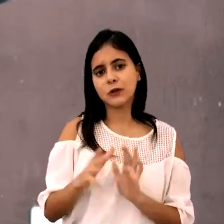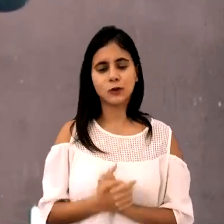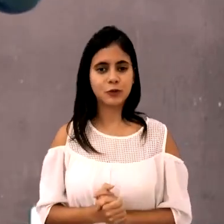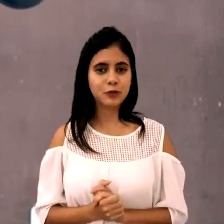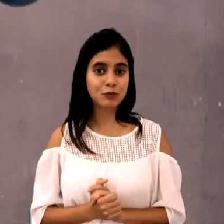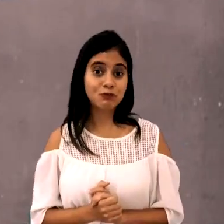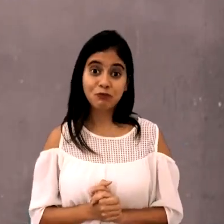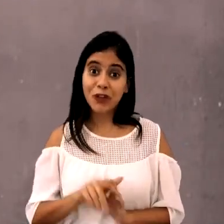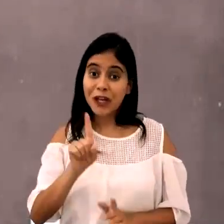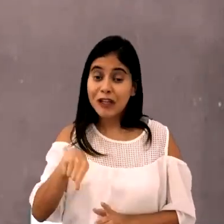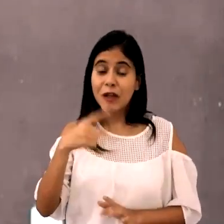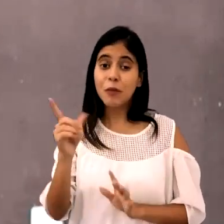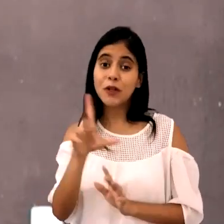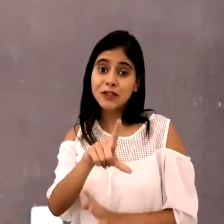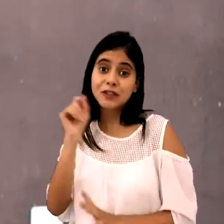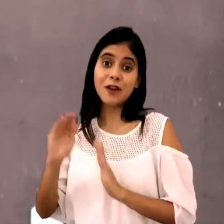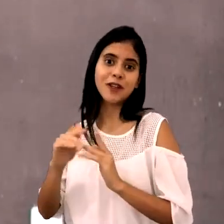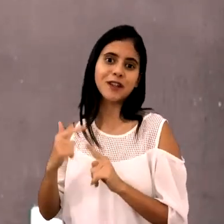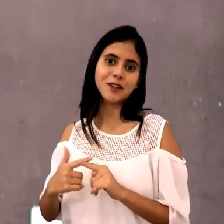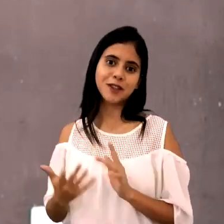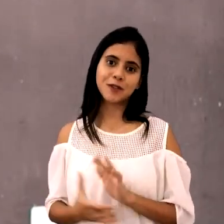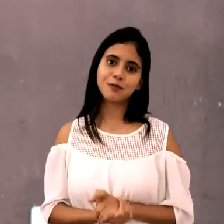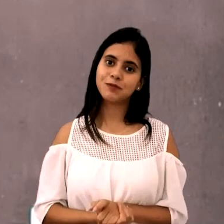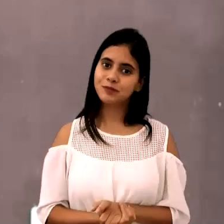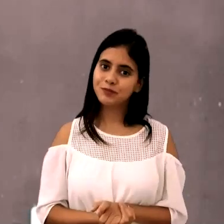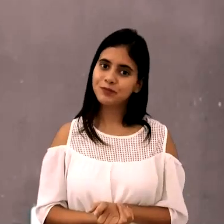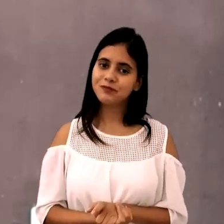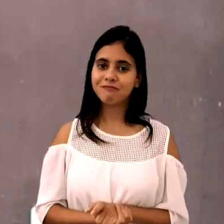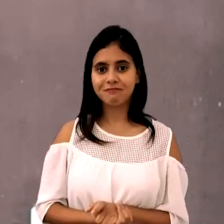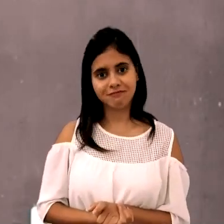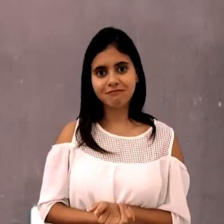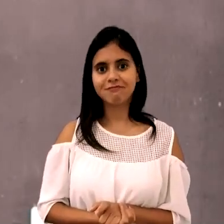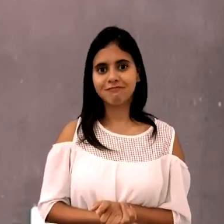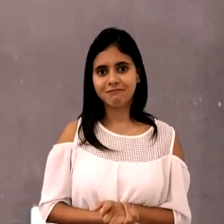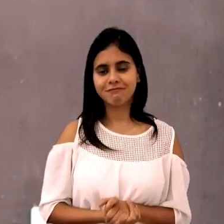Jesus é bom. Deixa depois.